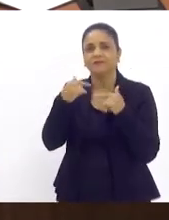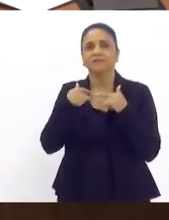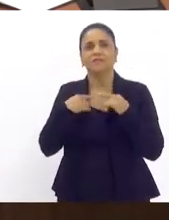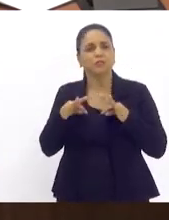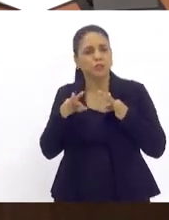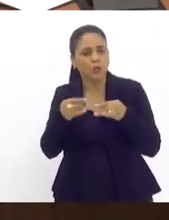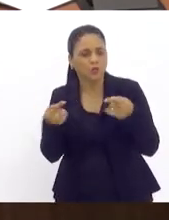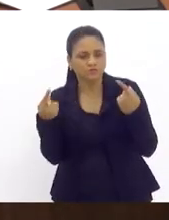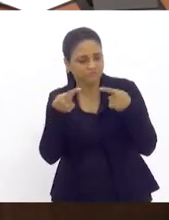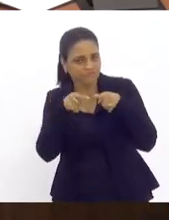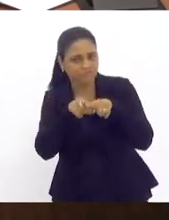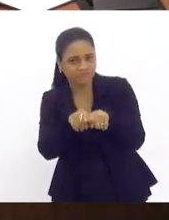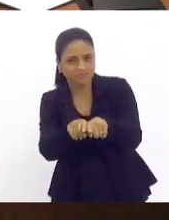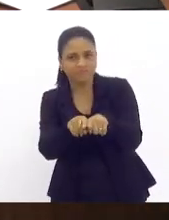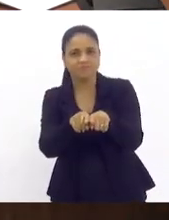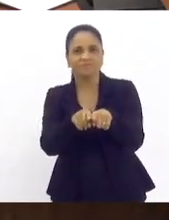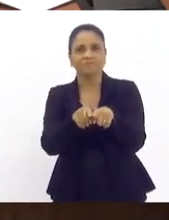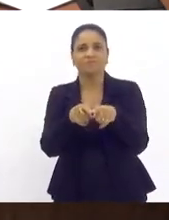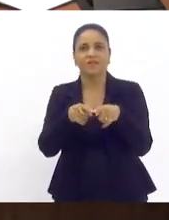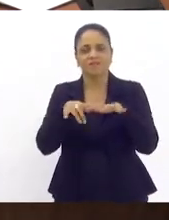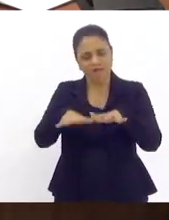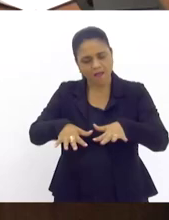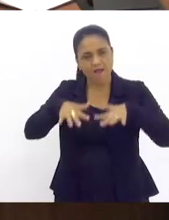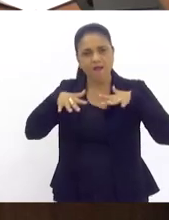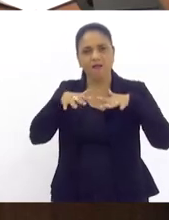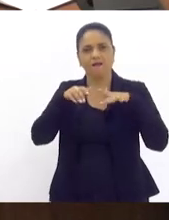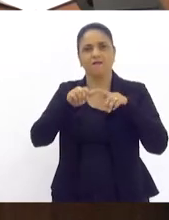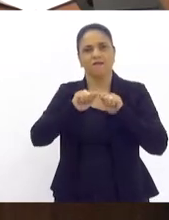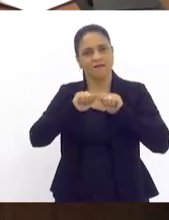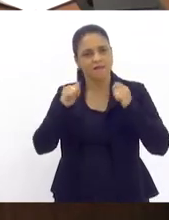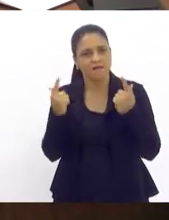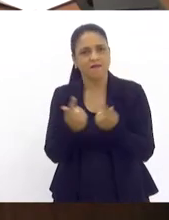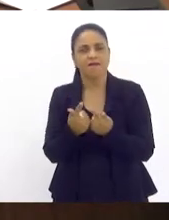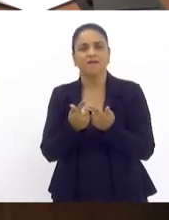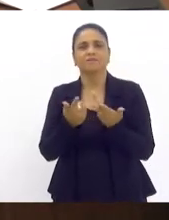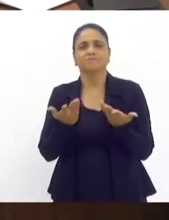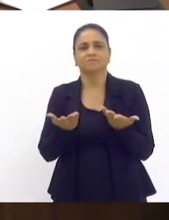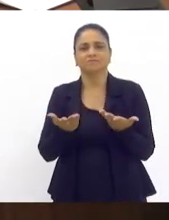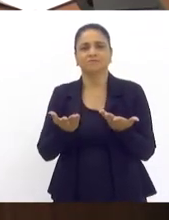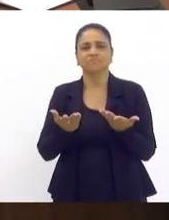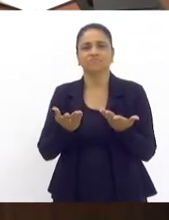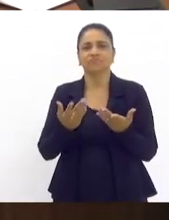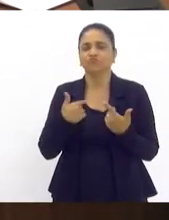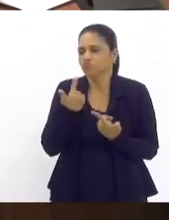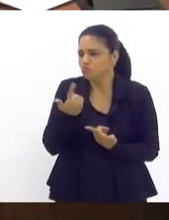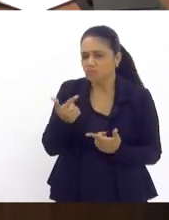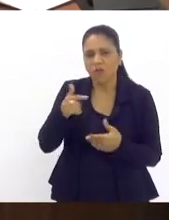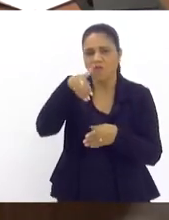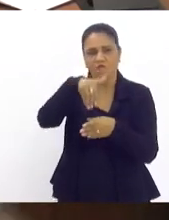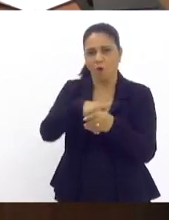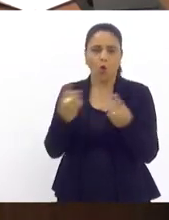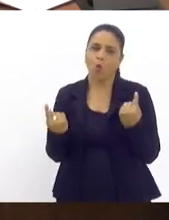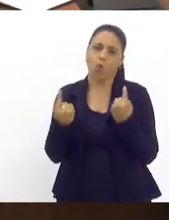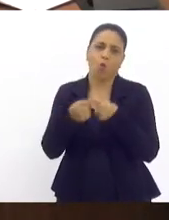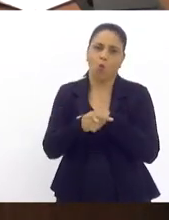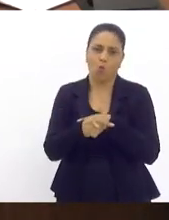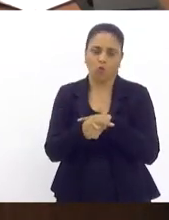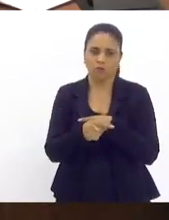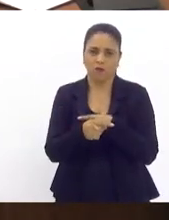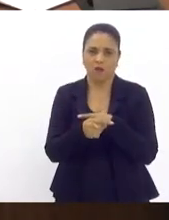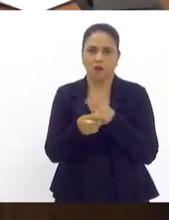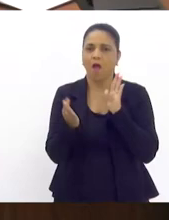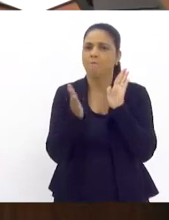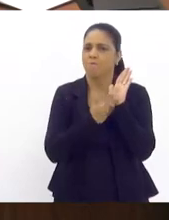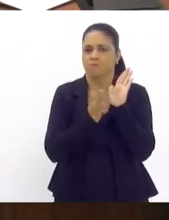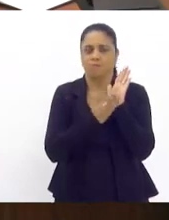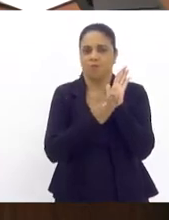que um projeto desse não tenhamos ninguém que venha ter um voto contraditório à proposta.